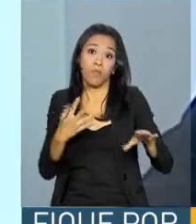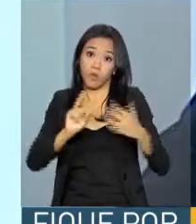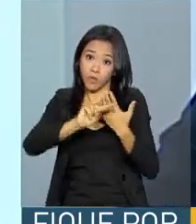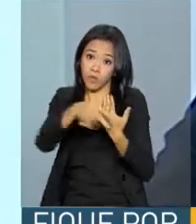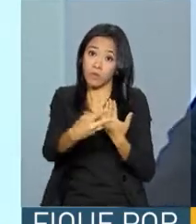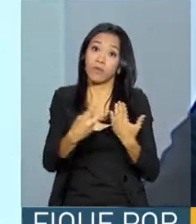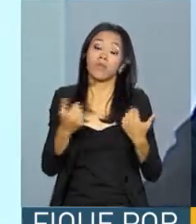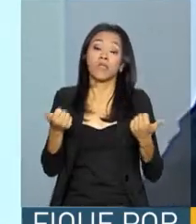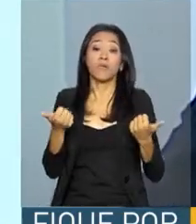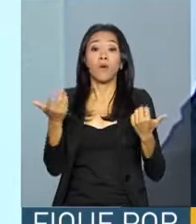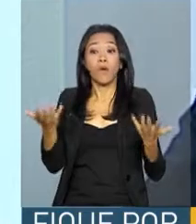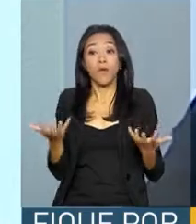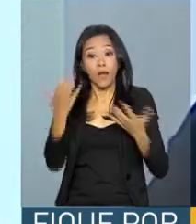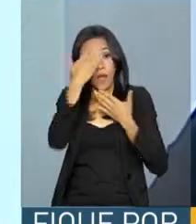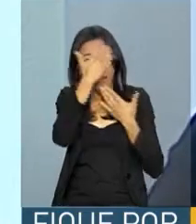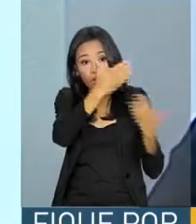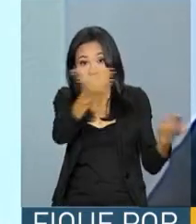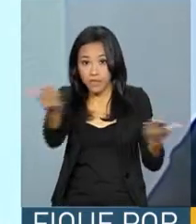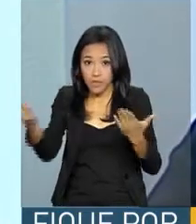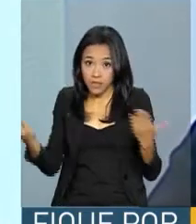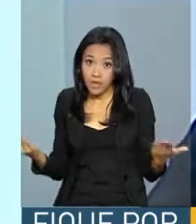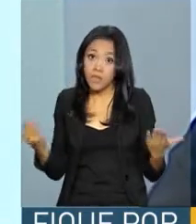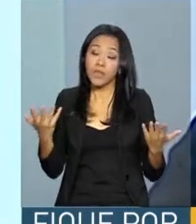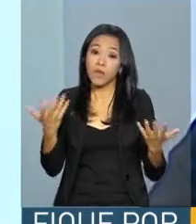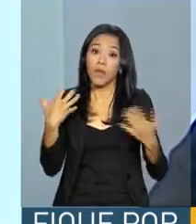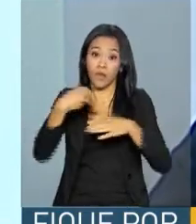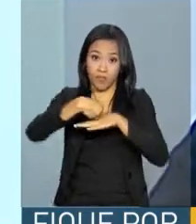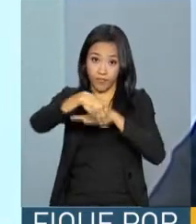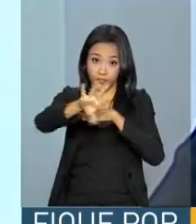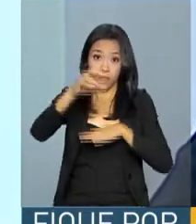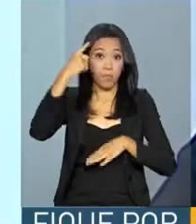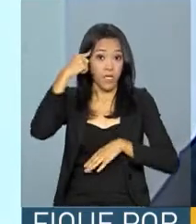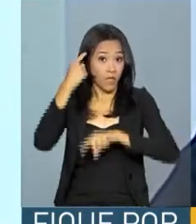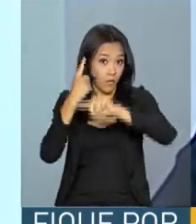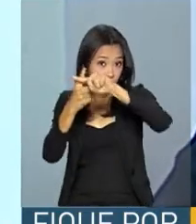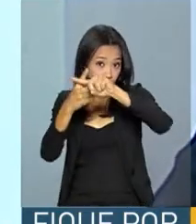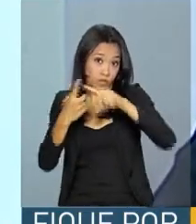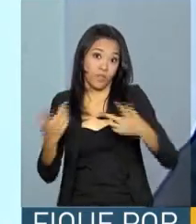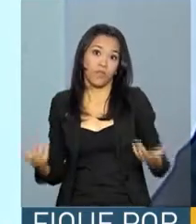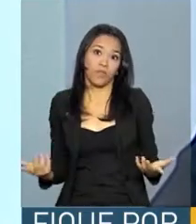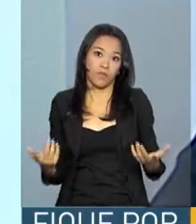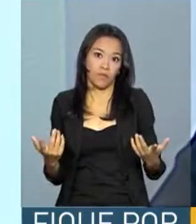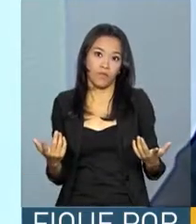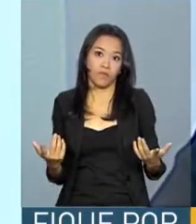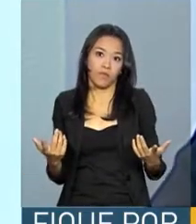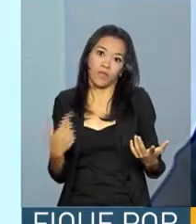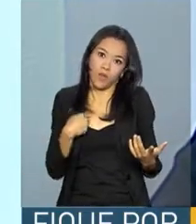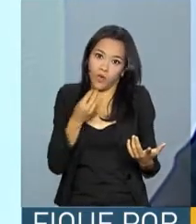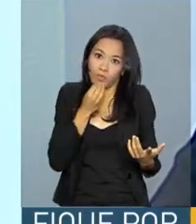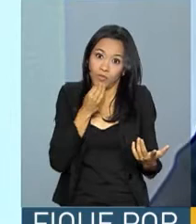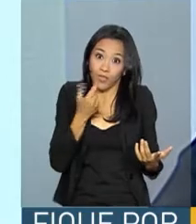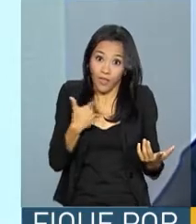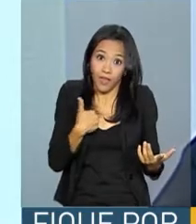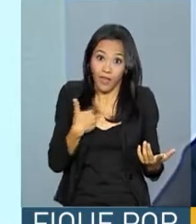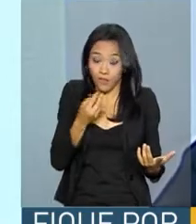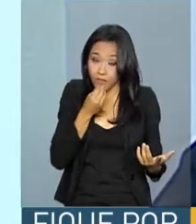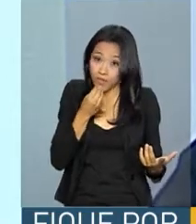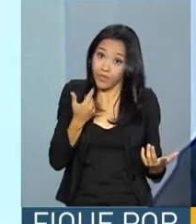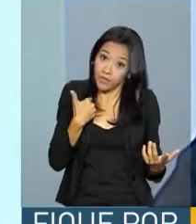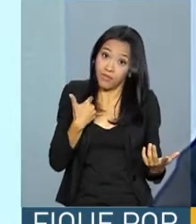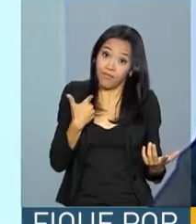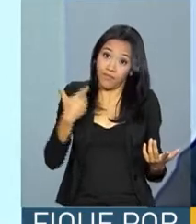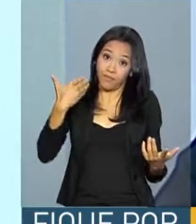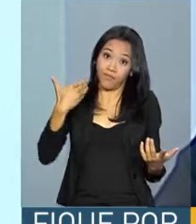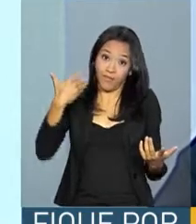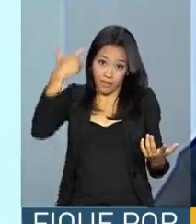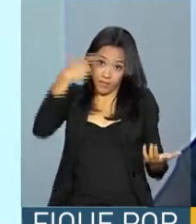agradecer muitíssimo a vocês. Quero passar uma mensagem de otimismo, se me permite. Ninguém poderia ser mais pessimista do que eu. Se vocês, aliás, até as perguntas, né?